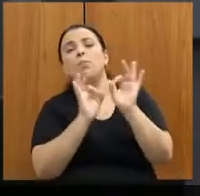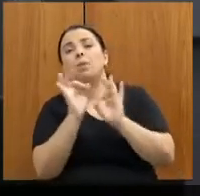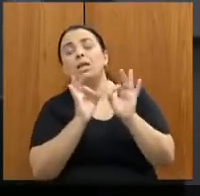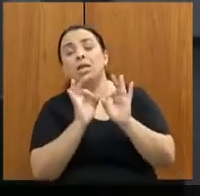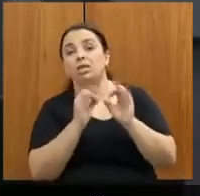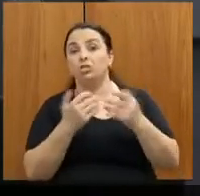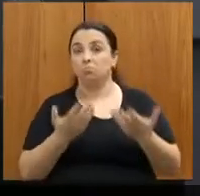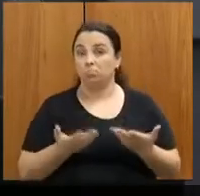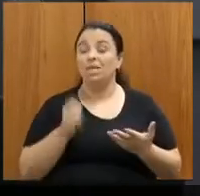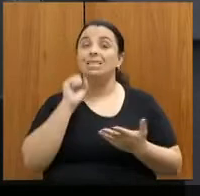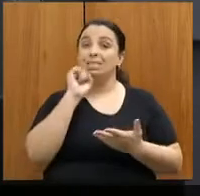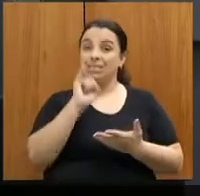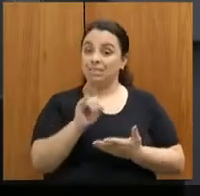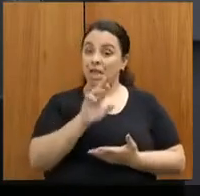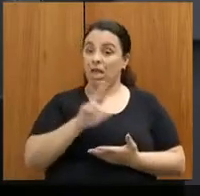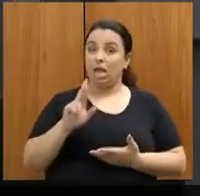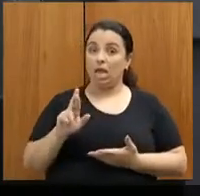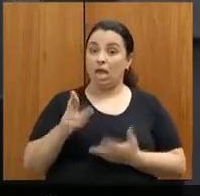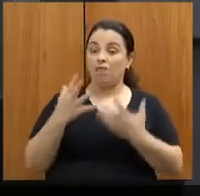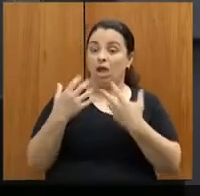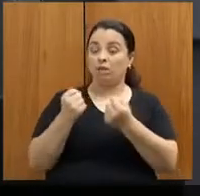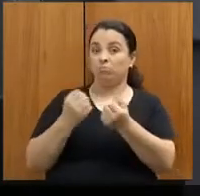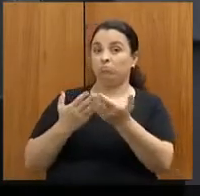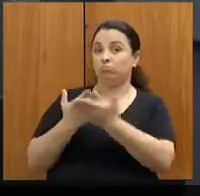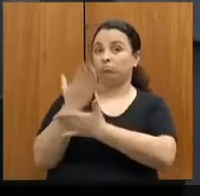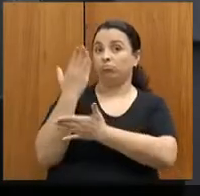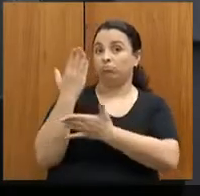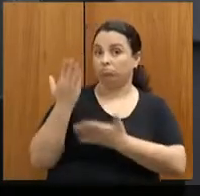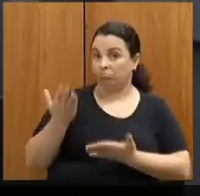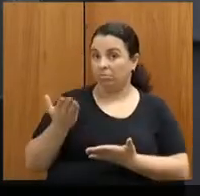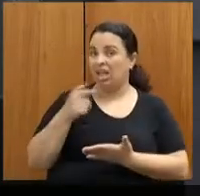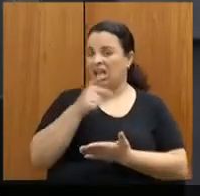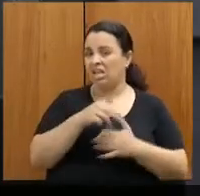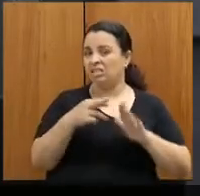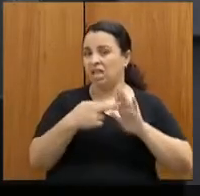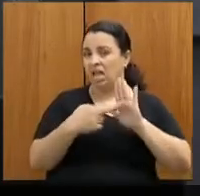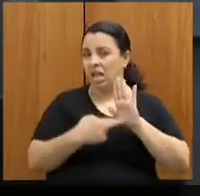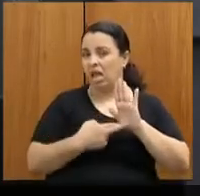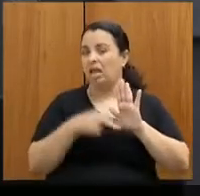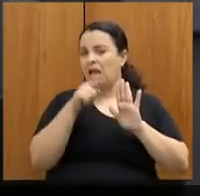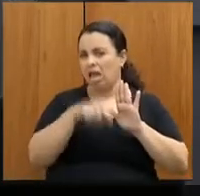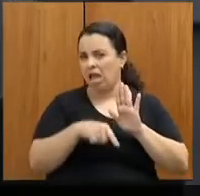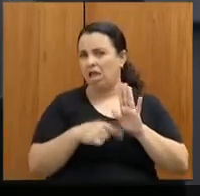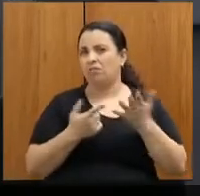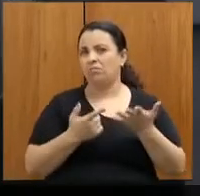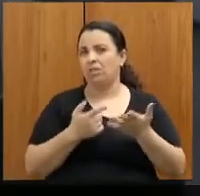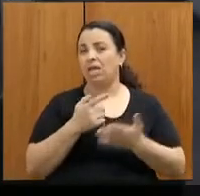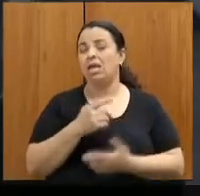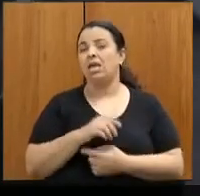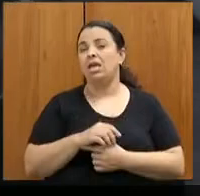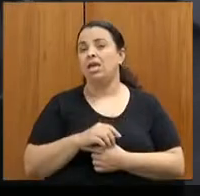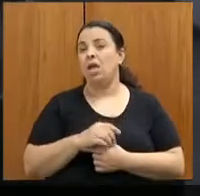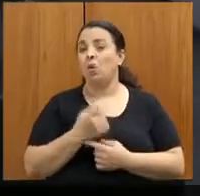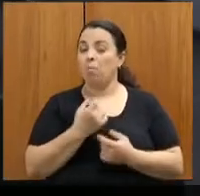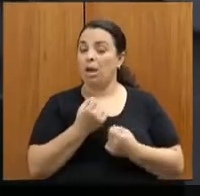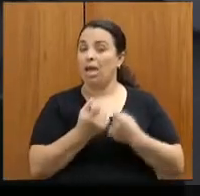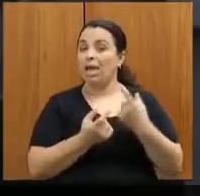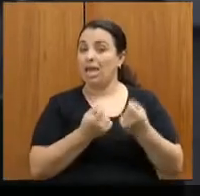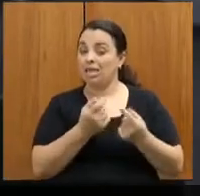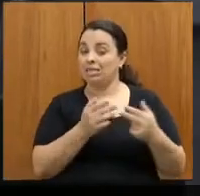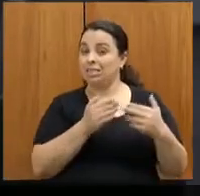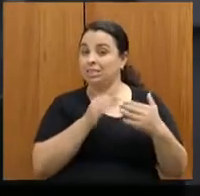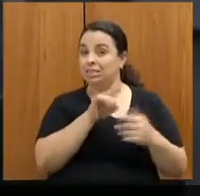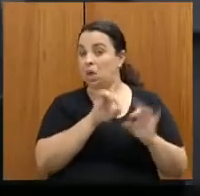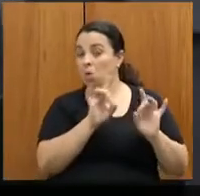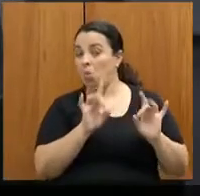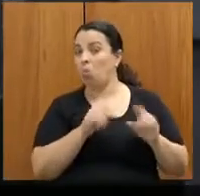aprovado o regime excepcional essa regra excepcional bom né a